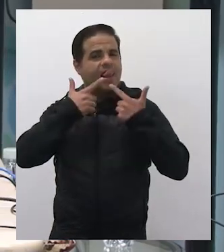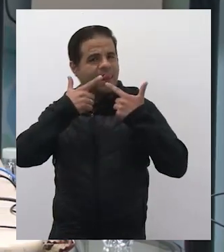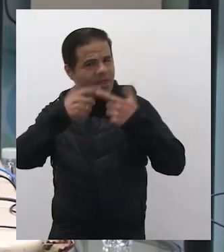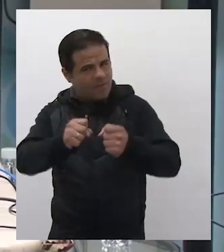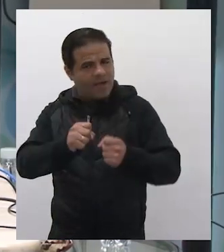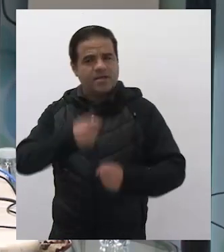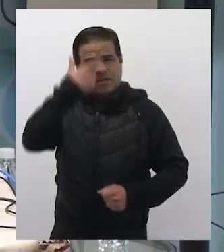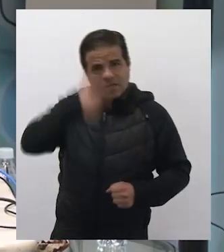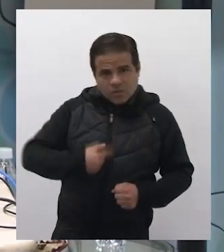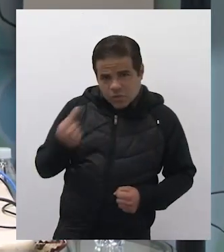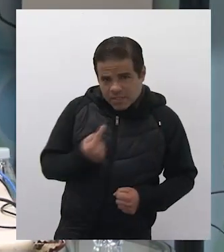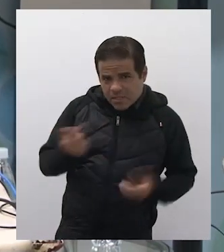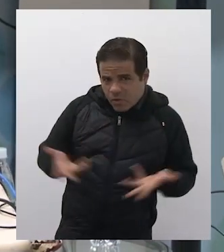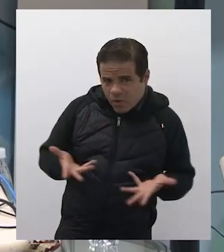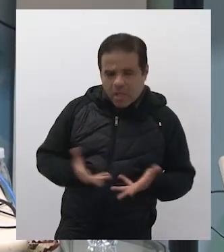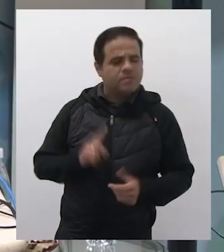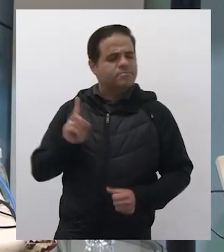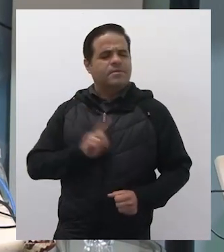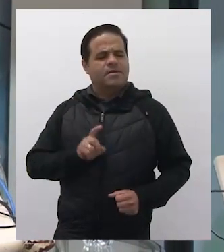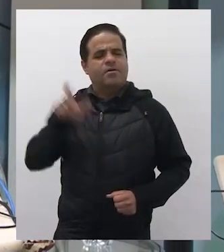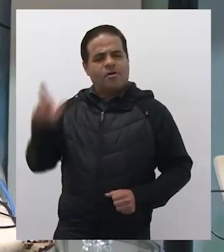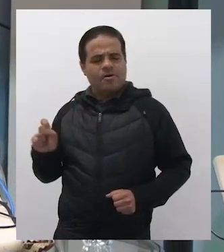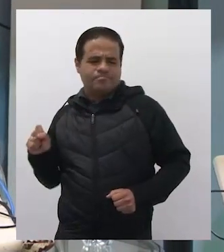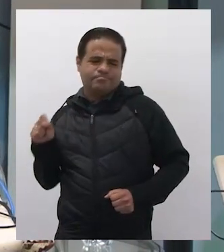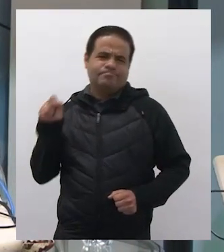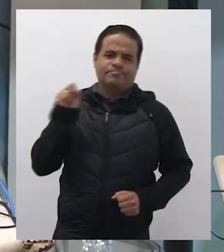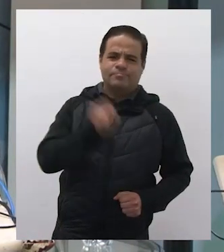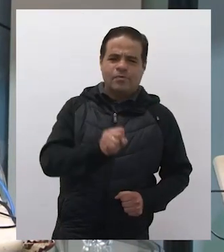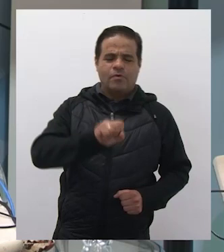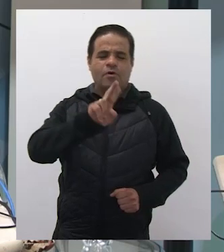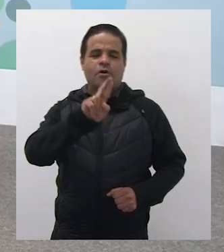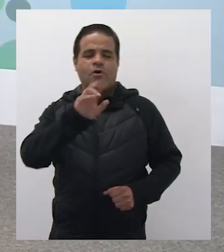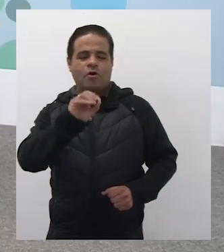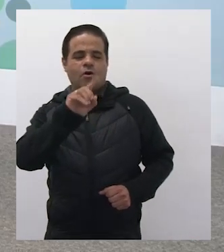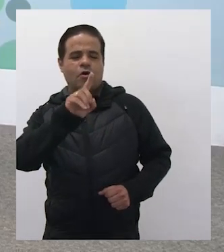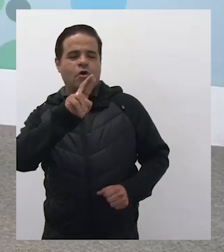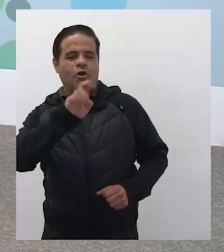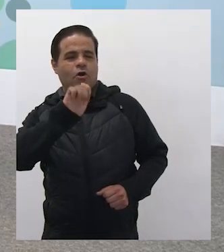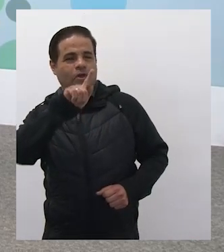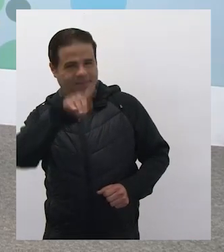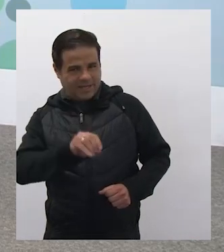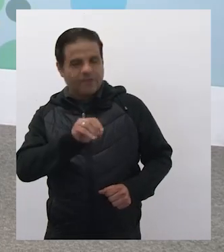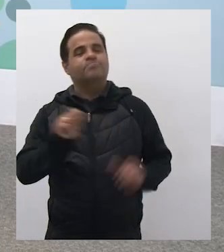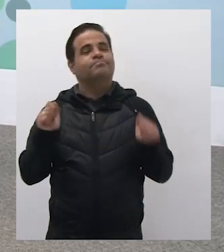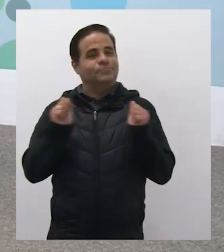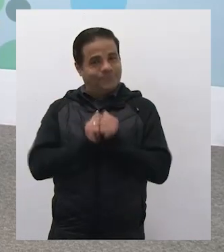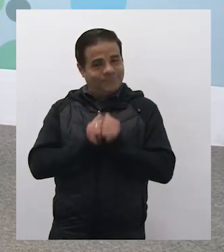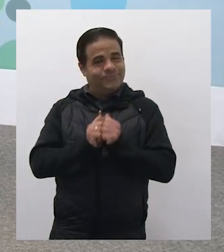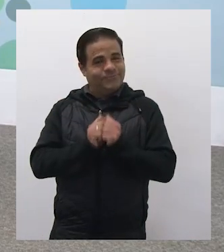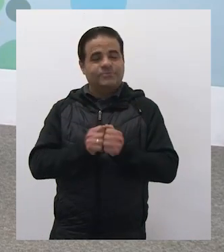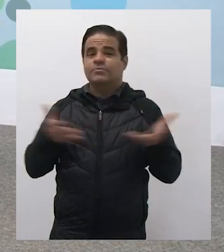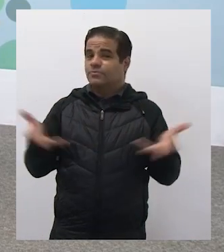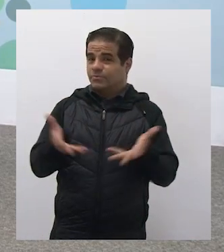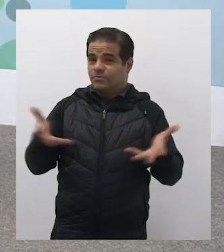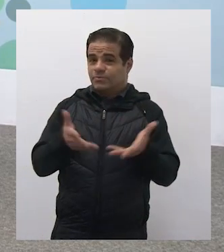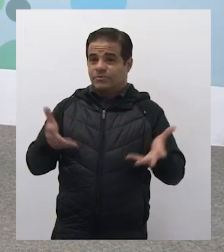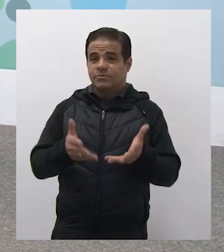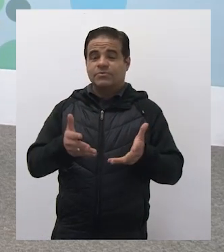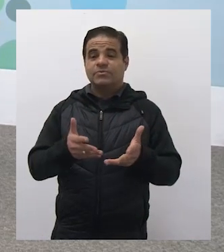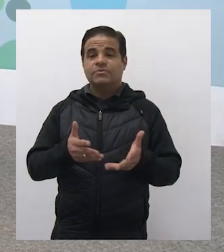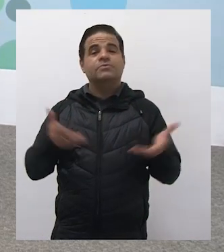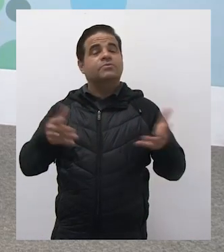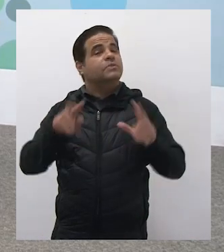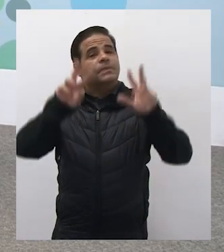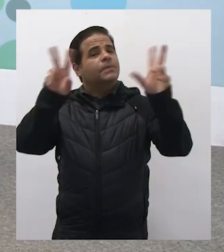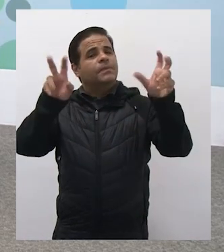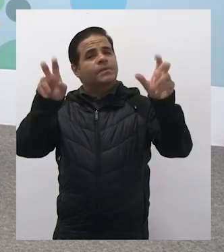não estou sozinha, não. Eu estou com o meu companheiro Rodrigo, né, Rodrigo? Isso, estamos aí juntos hoje. Hoje a